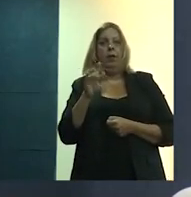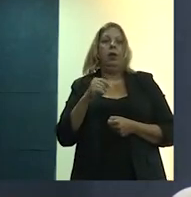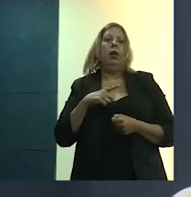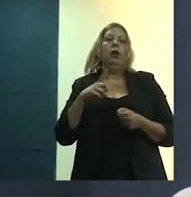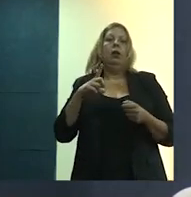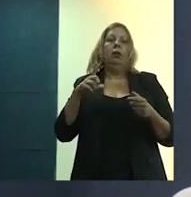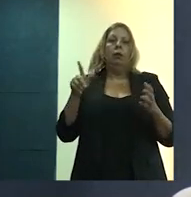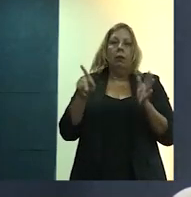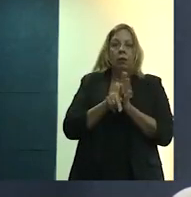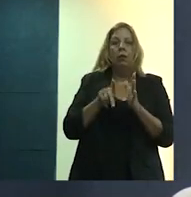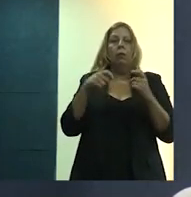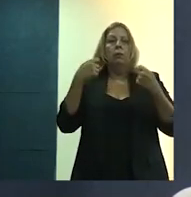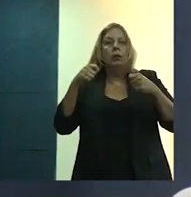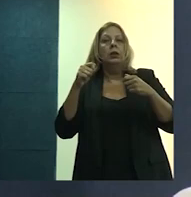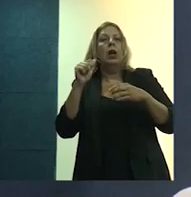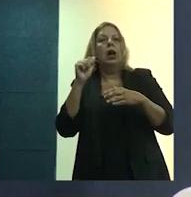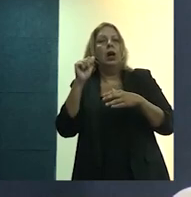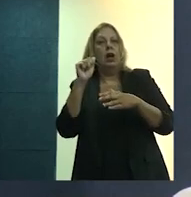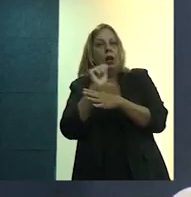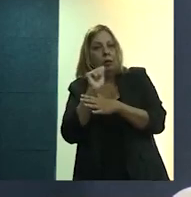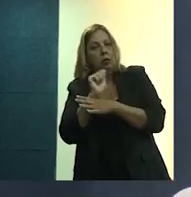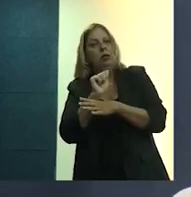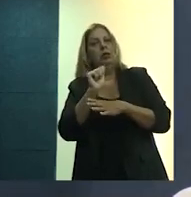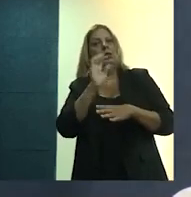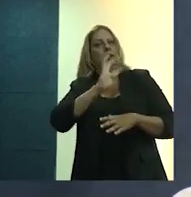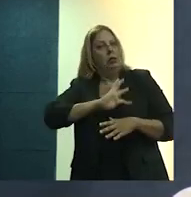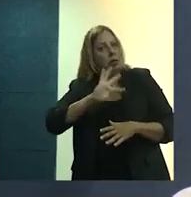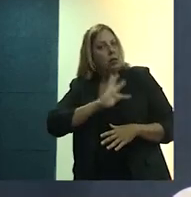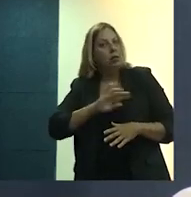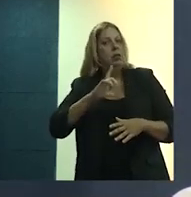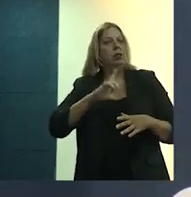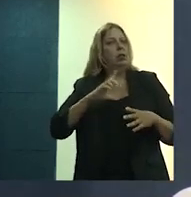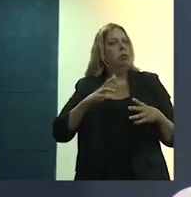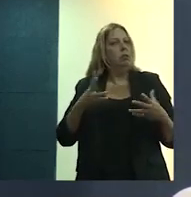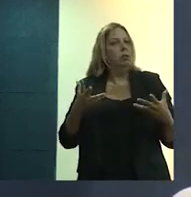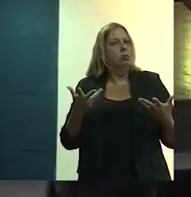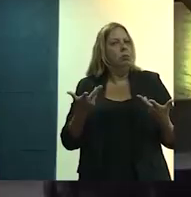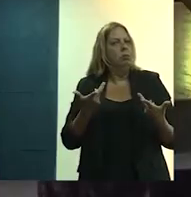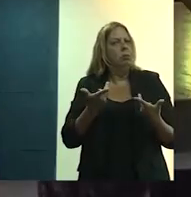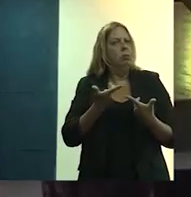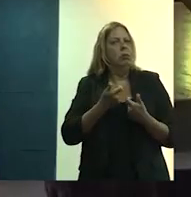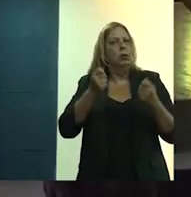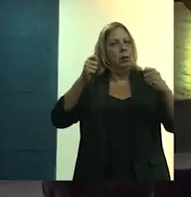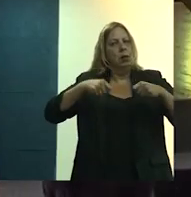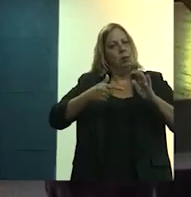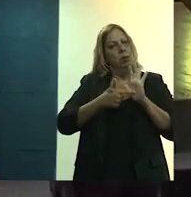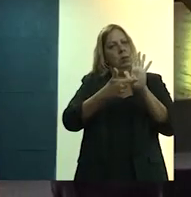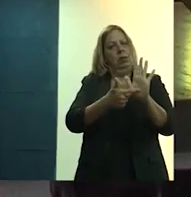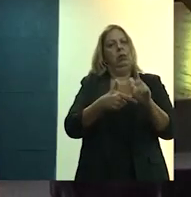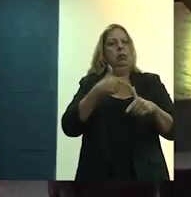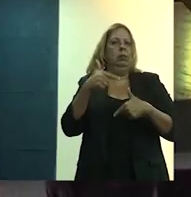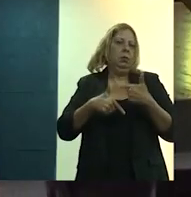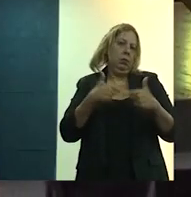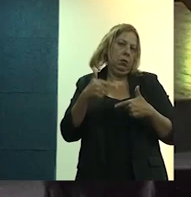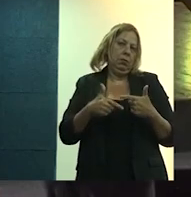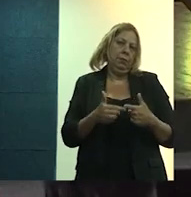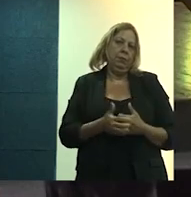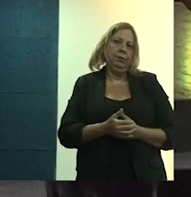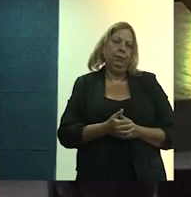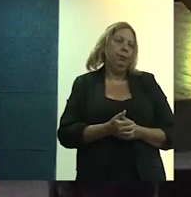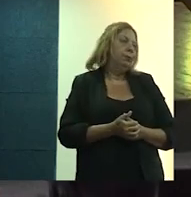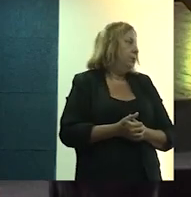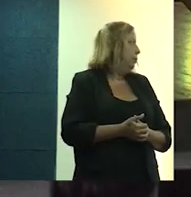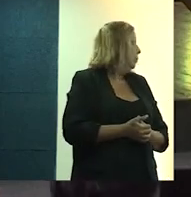assistências técnicas que tenham uma qualidade mínima pelo menos na prestação desse serviço